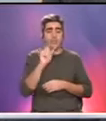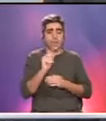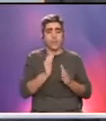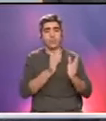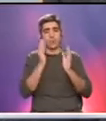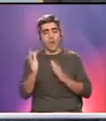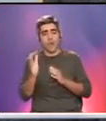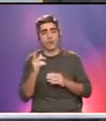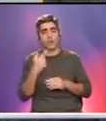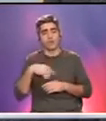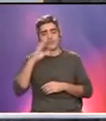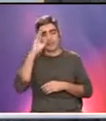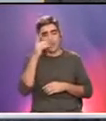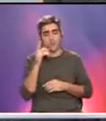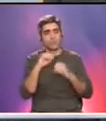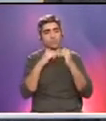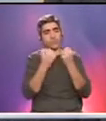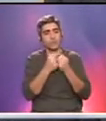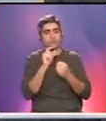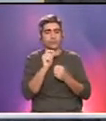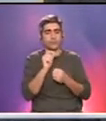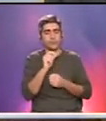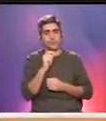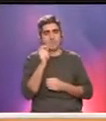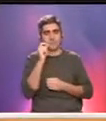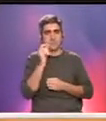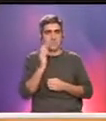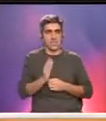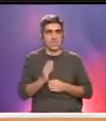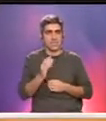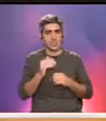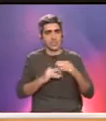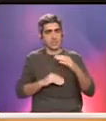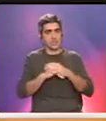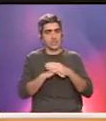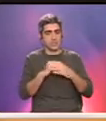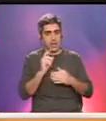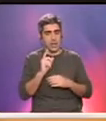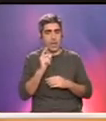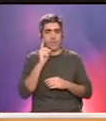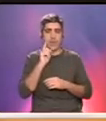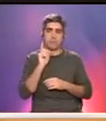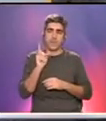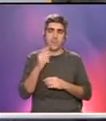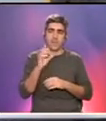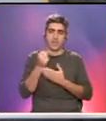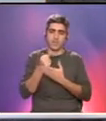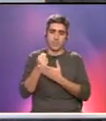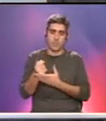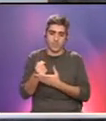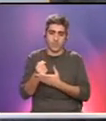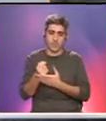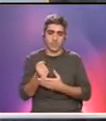mulheres, nós sabemos que isto é uma sociedade um bocadinho machista, não é? E que as mulheres têm que ser um bocadinho mais apoiadas. Então damos